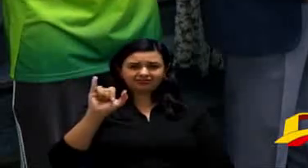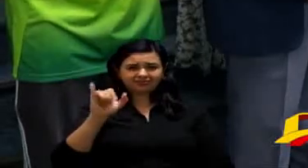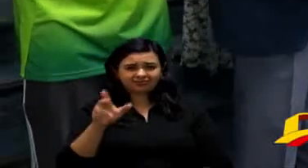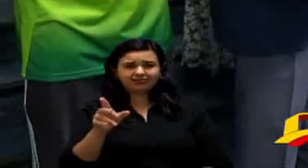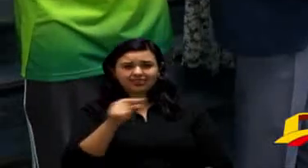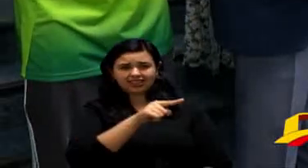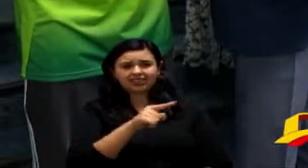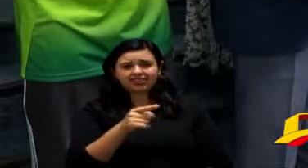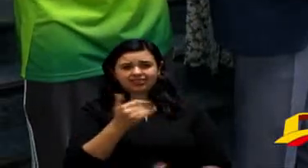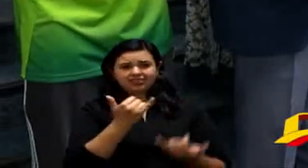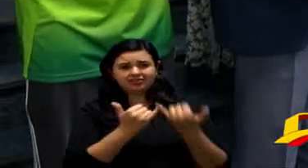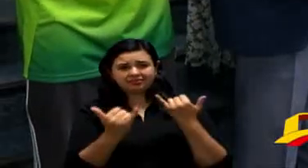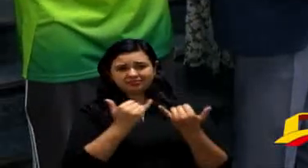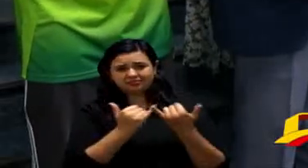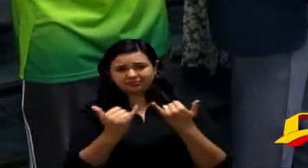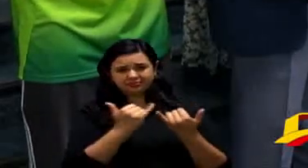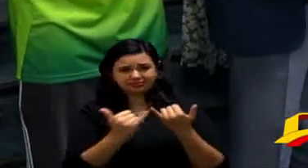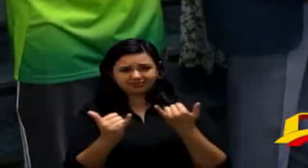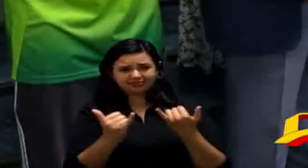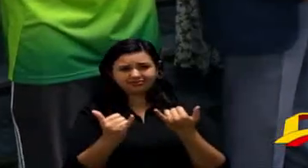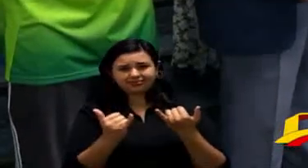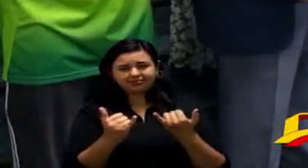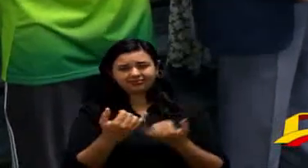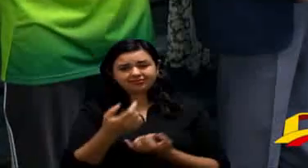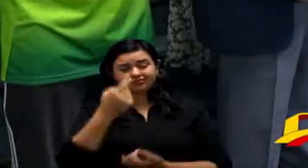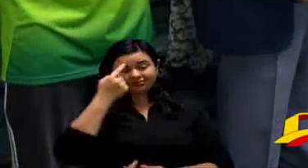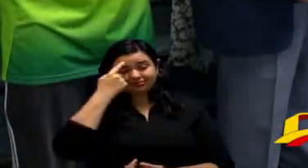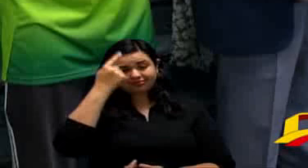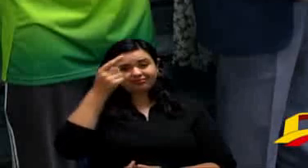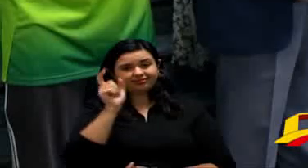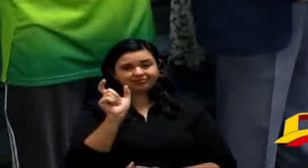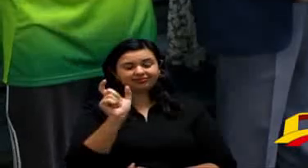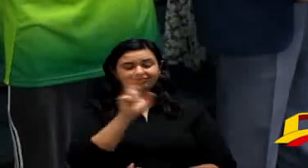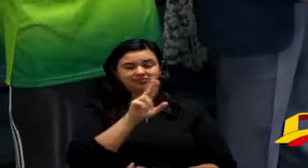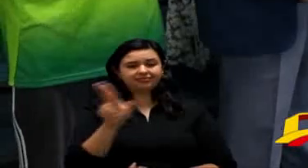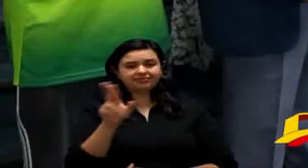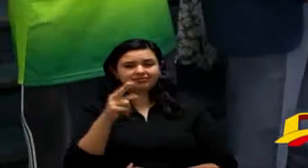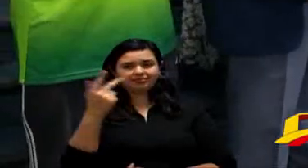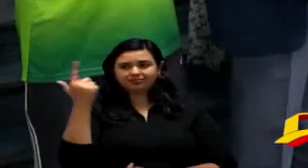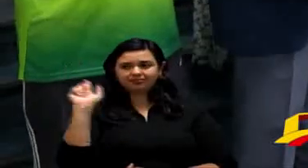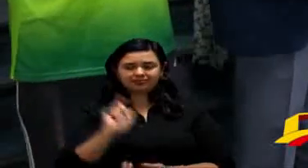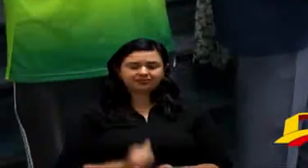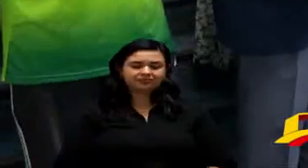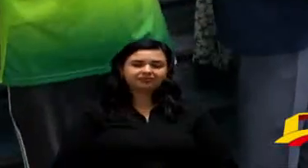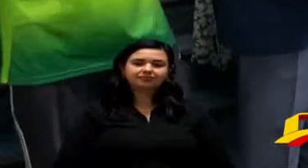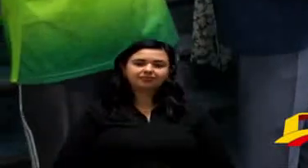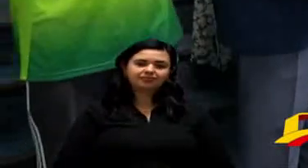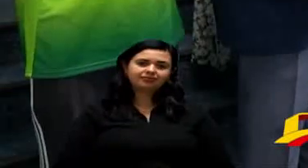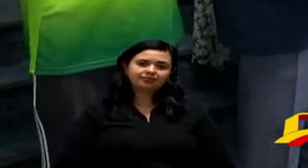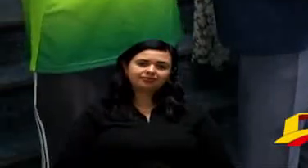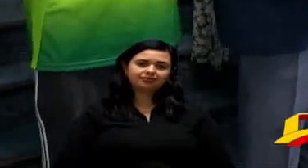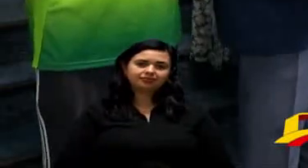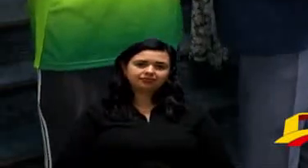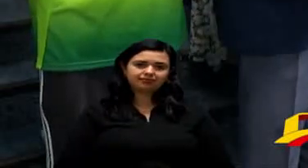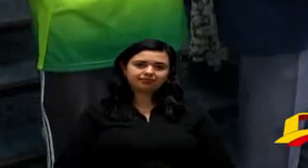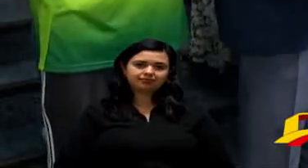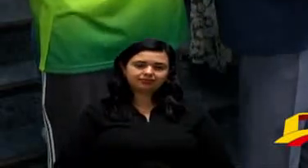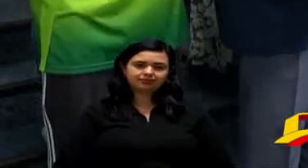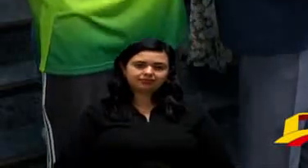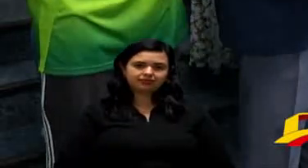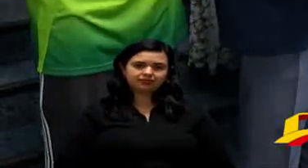e as duas também são ela é lá do Éden e gostaria de conhecer essa É isso mesmo